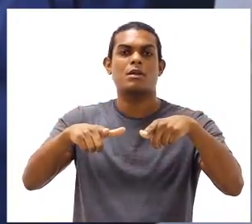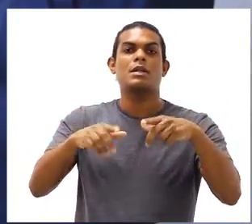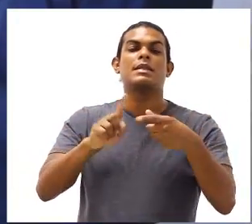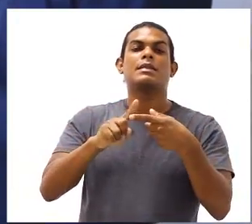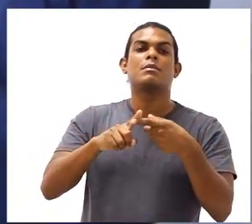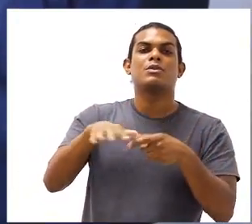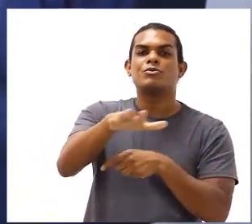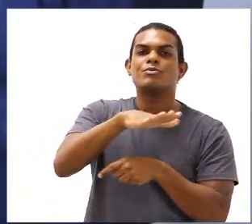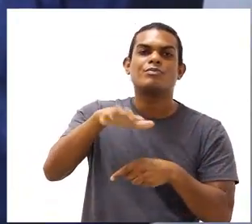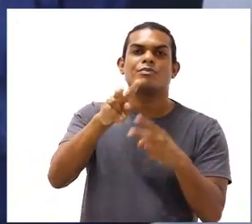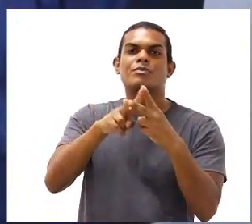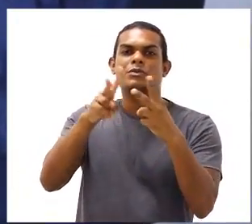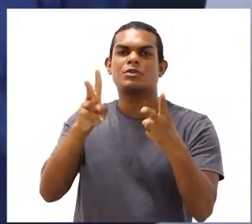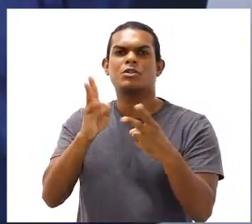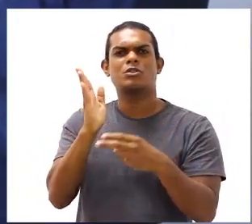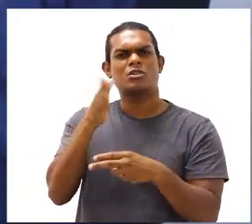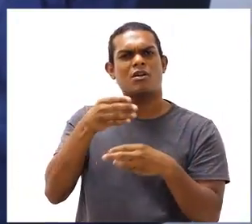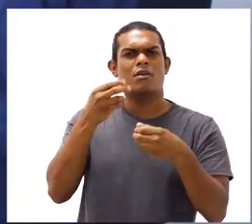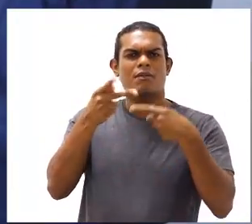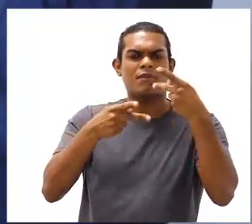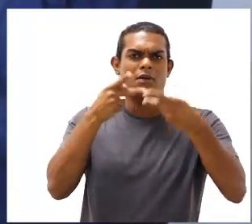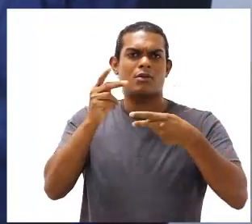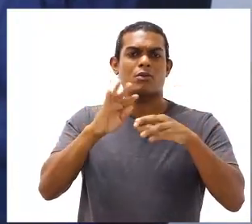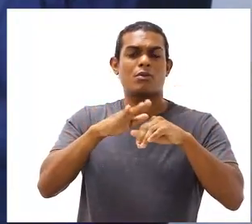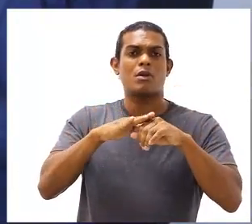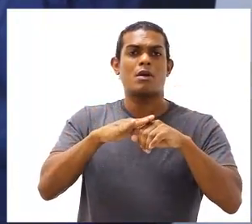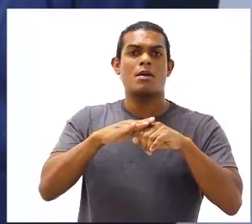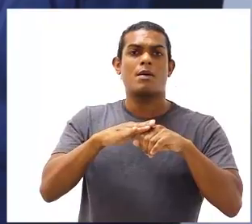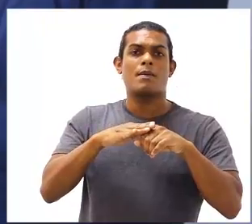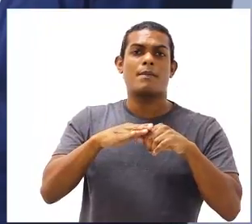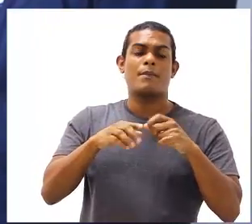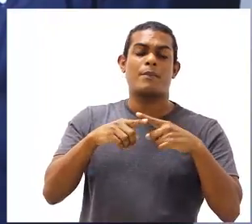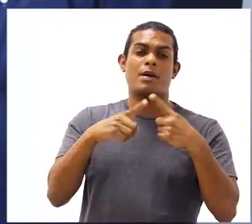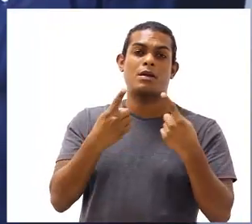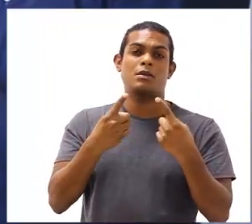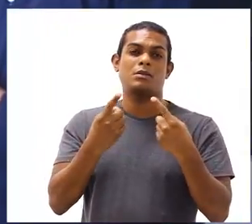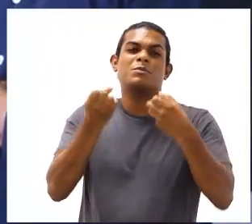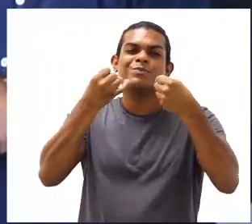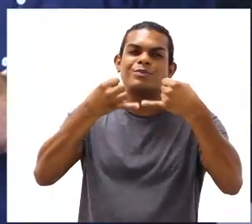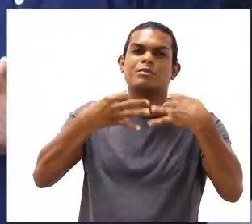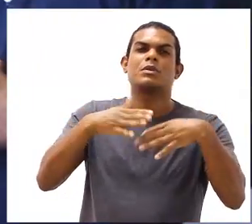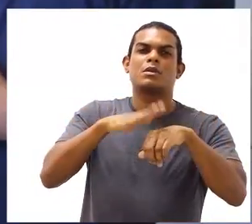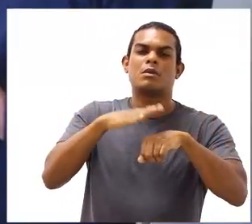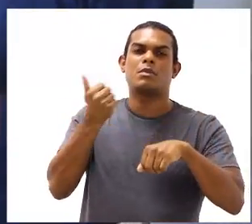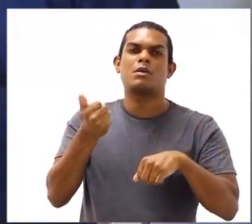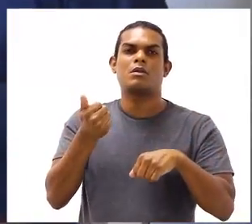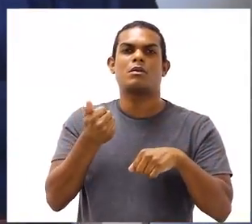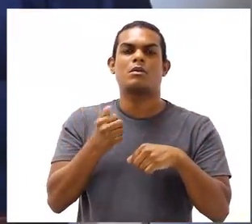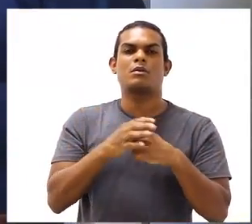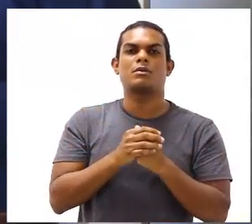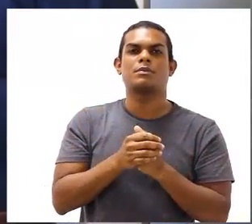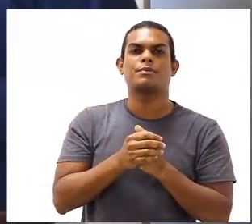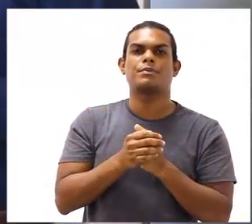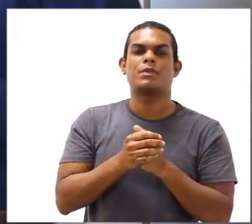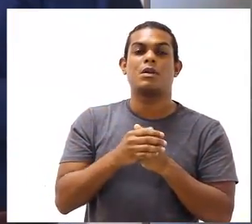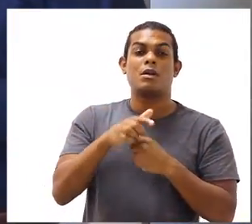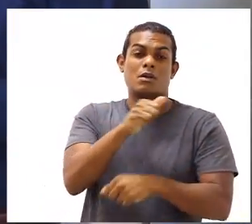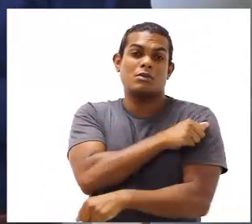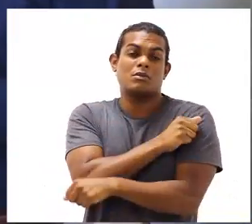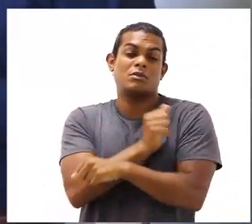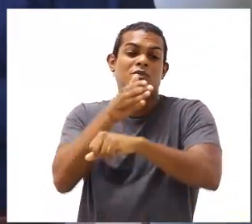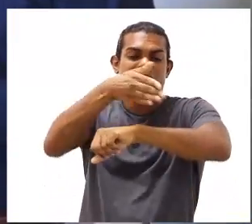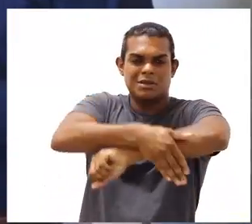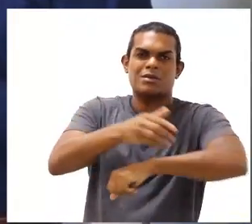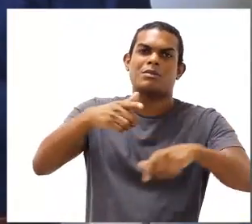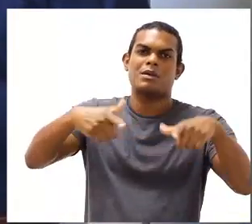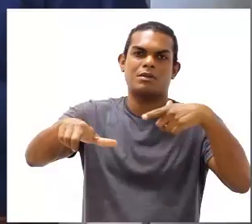Você já falou até um pouco agora, mas dá uma visão mais assim para os nossos alunos que estão na área técnica, né, que vão ingressar no mercado, que é